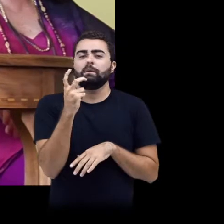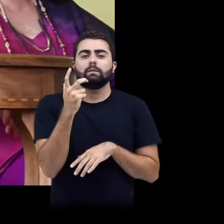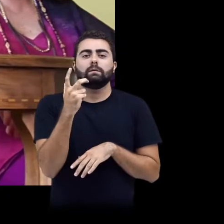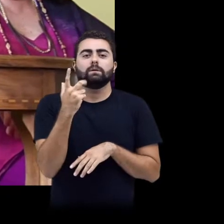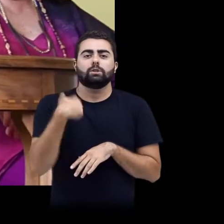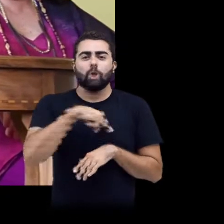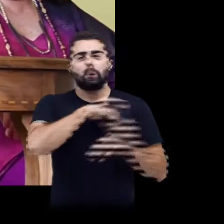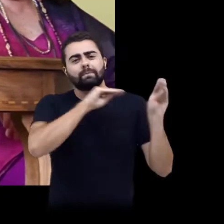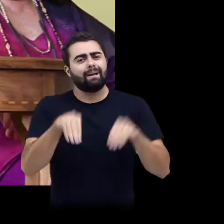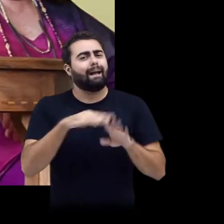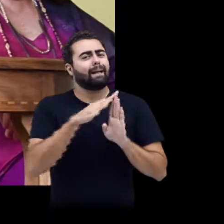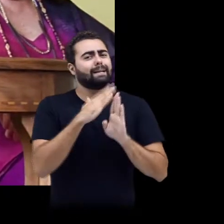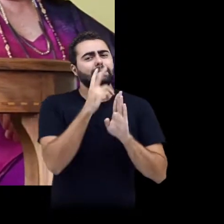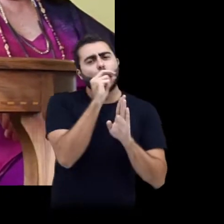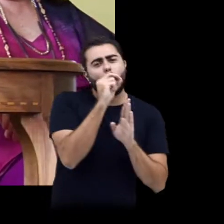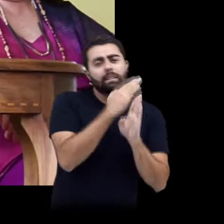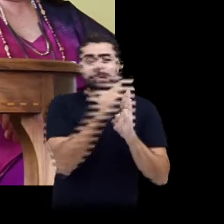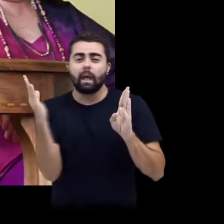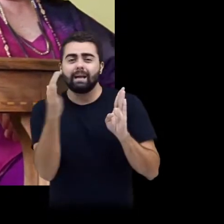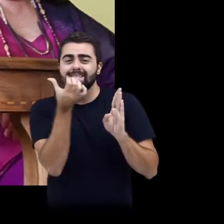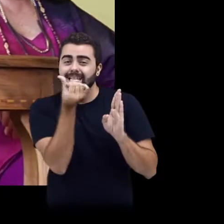até 64,